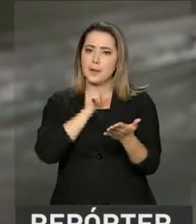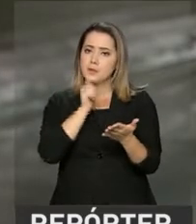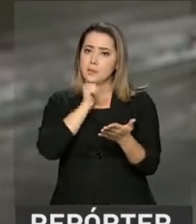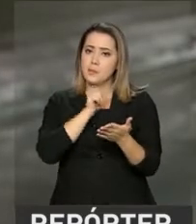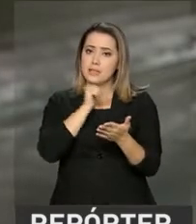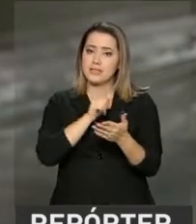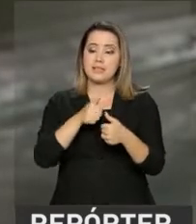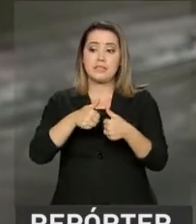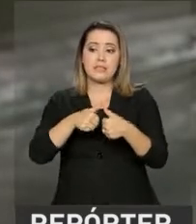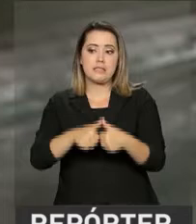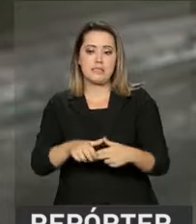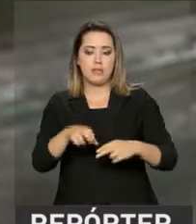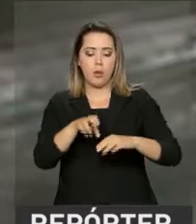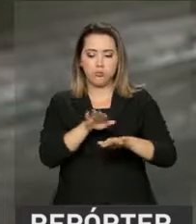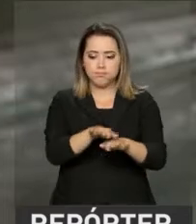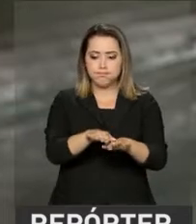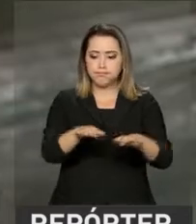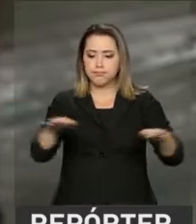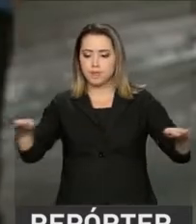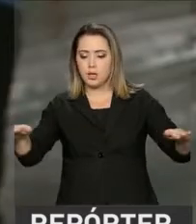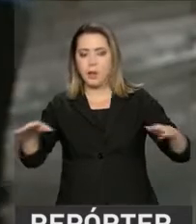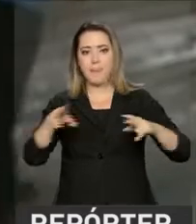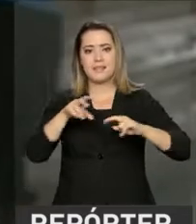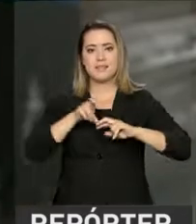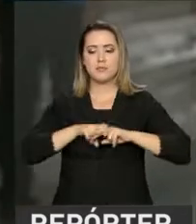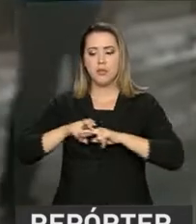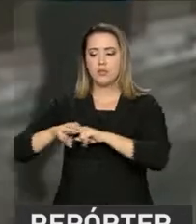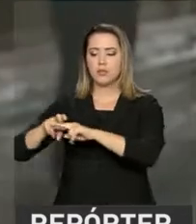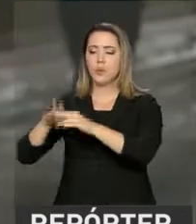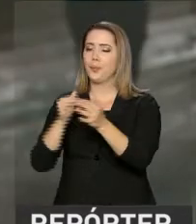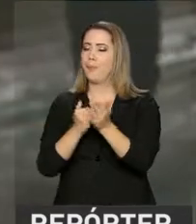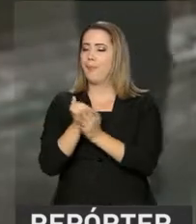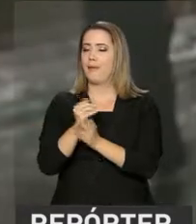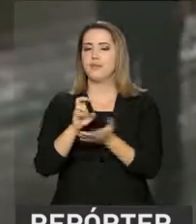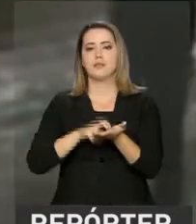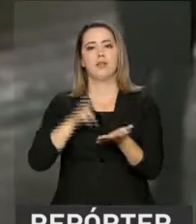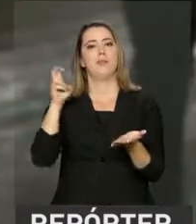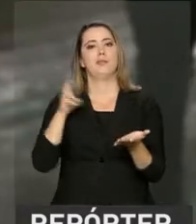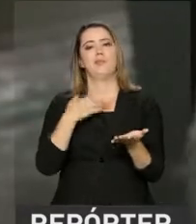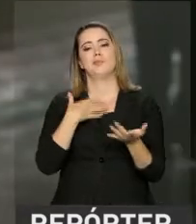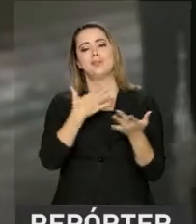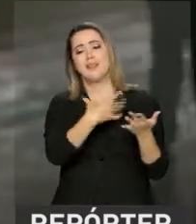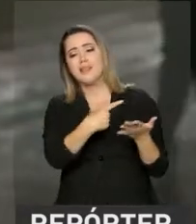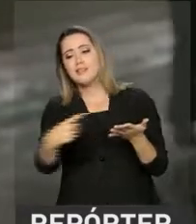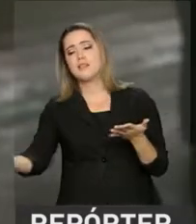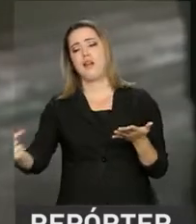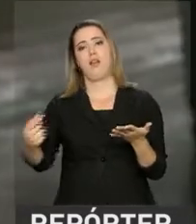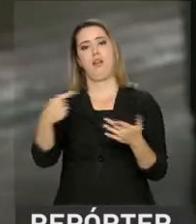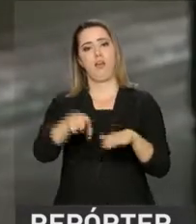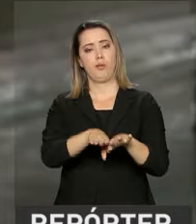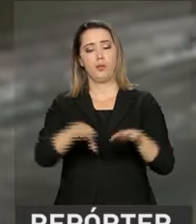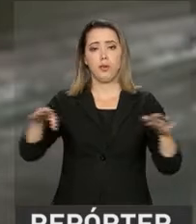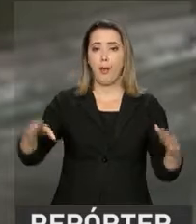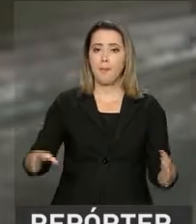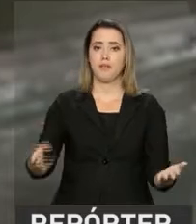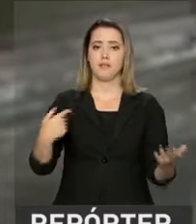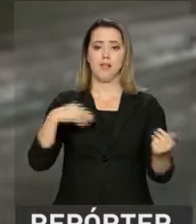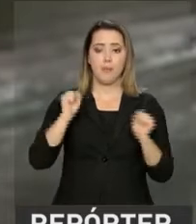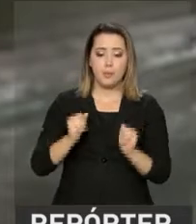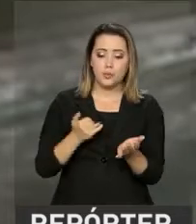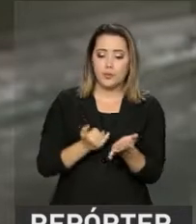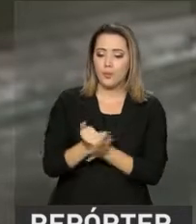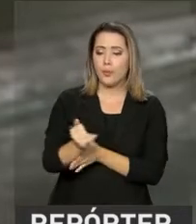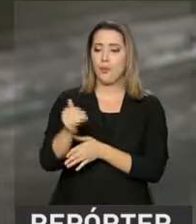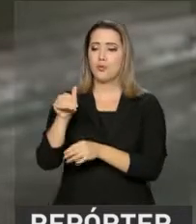que estão na mesa diretora do Senado desde o fim da manhã para que elas deixem a mesa diretora e a sessão possa